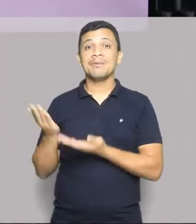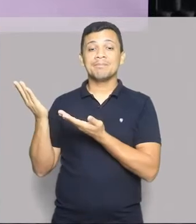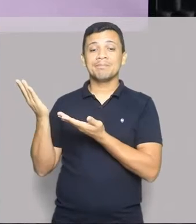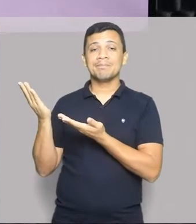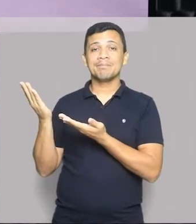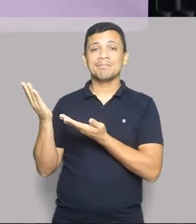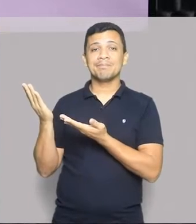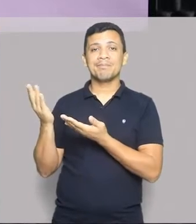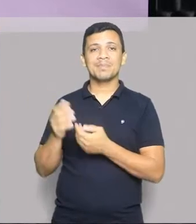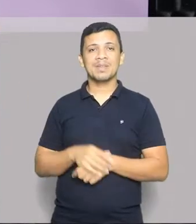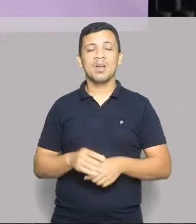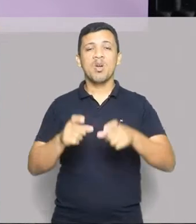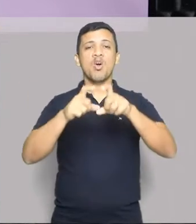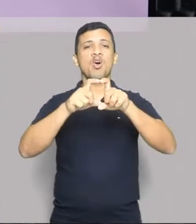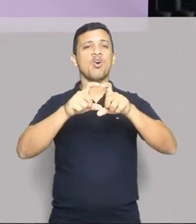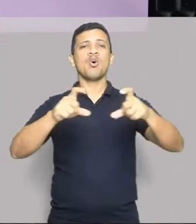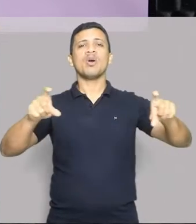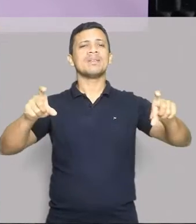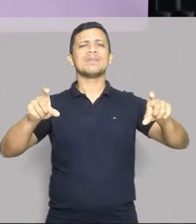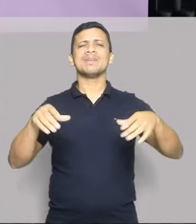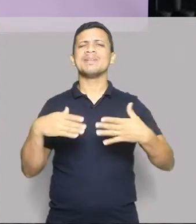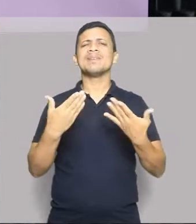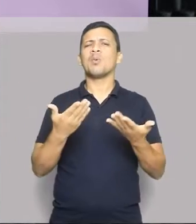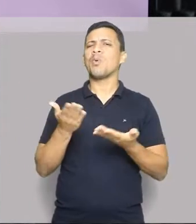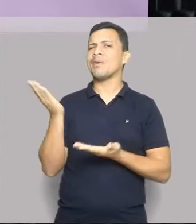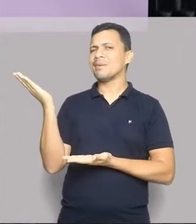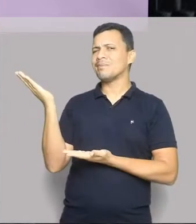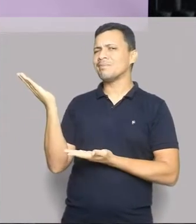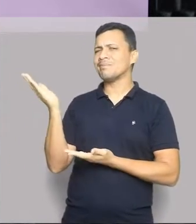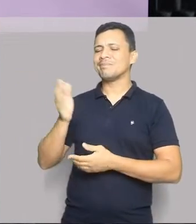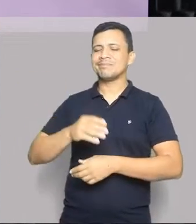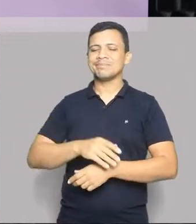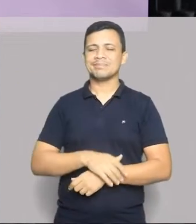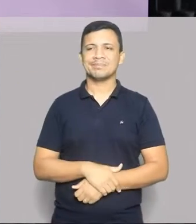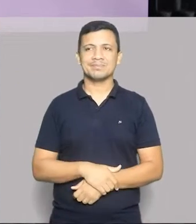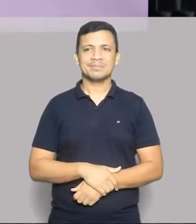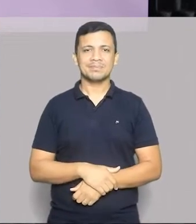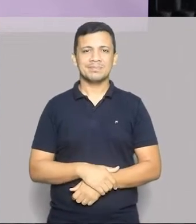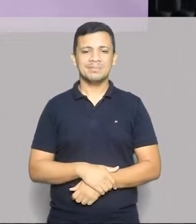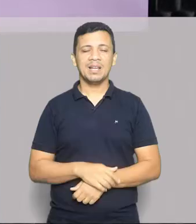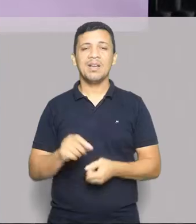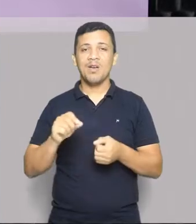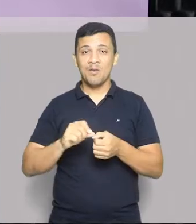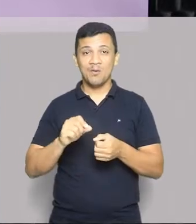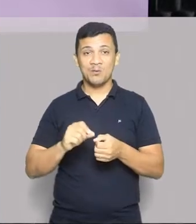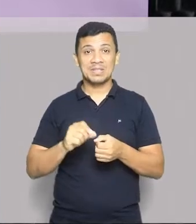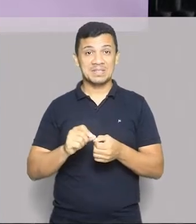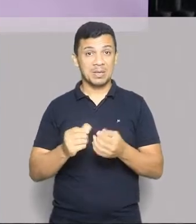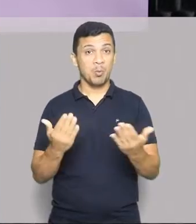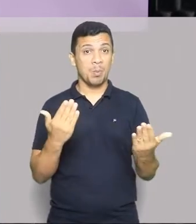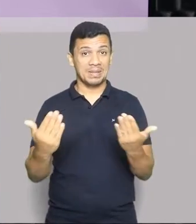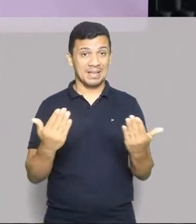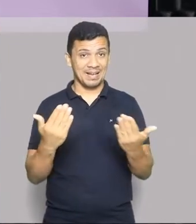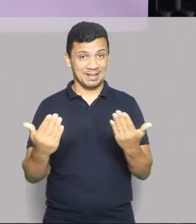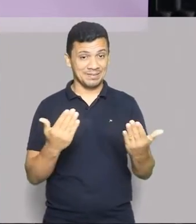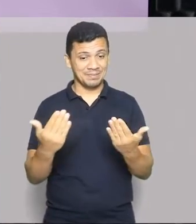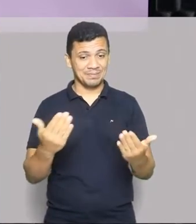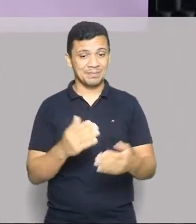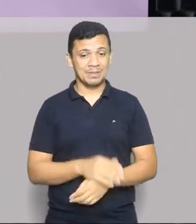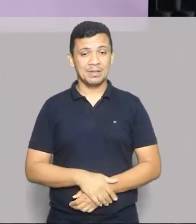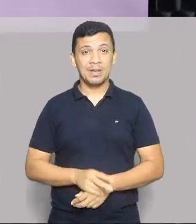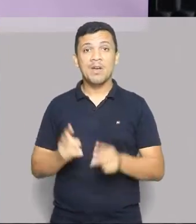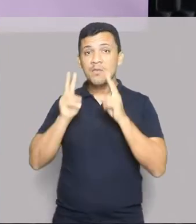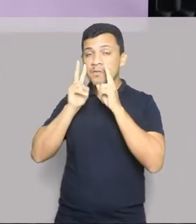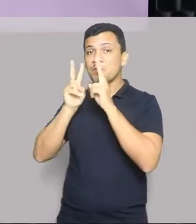lá. Que oração é essa? Tá? A gente vai fazer logo a análise. Observem vocês que o E